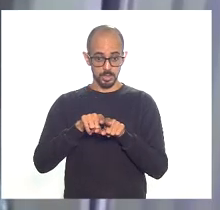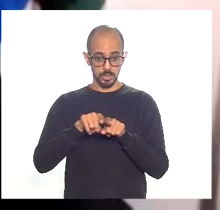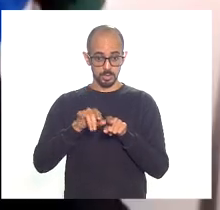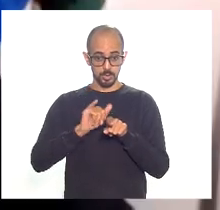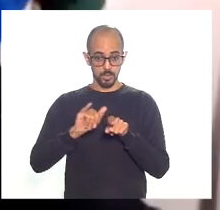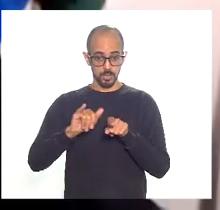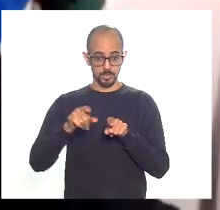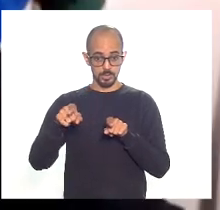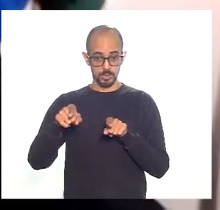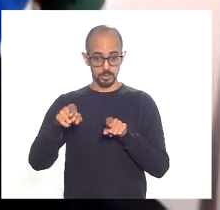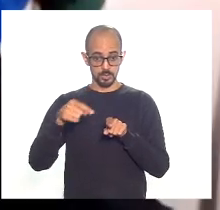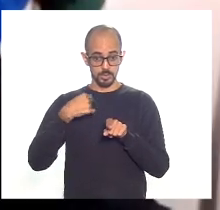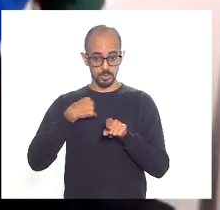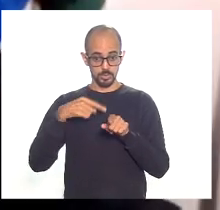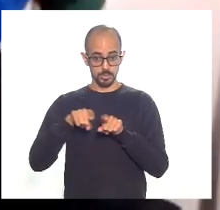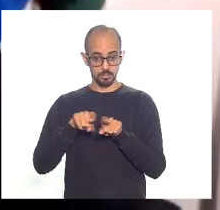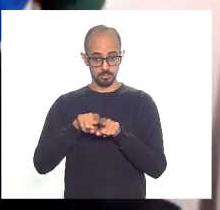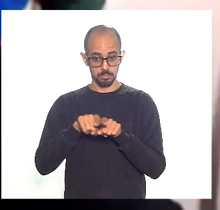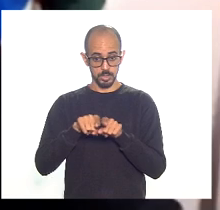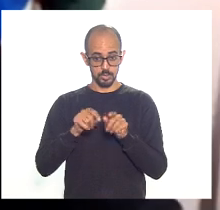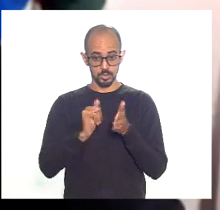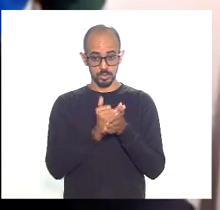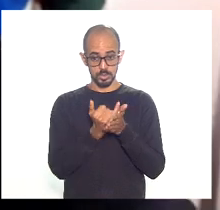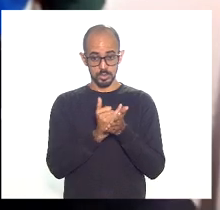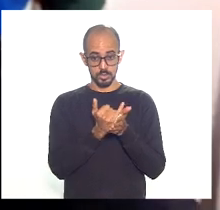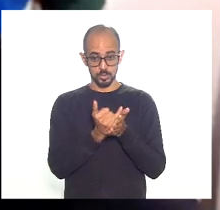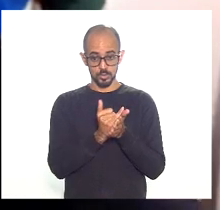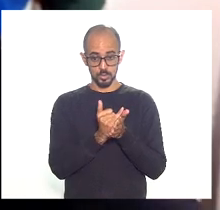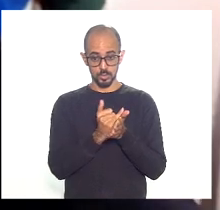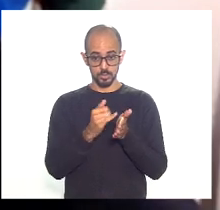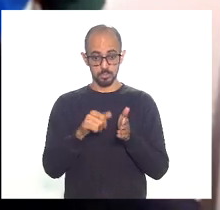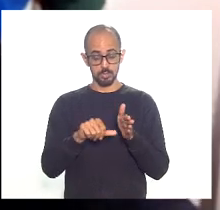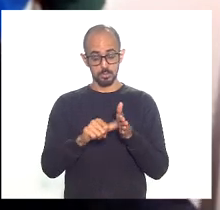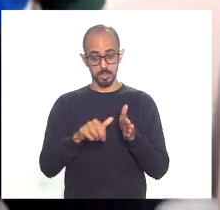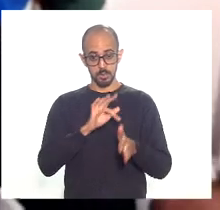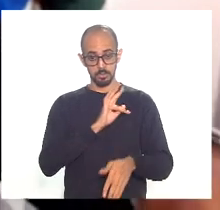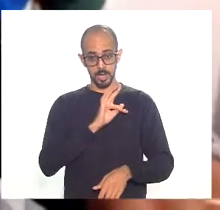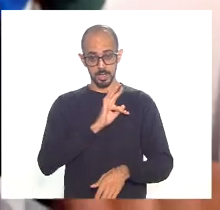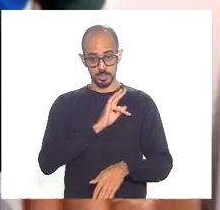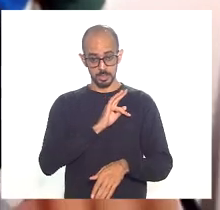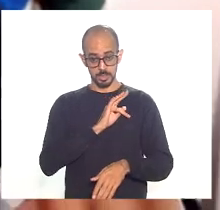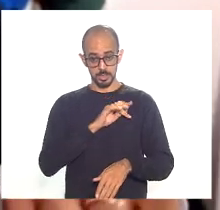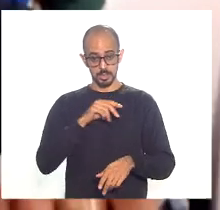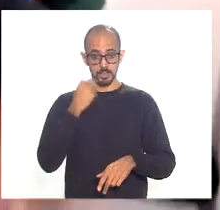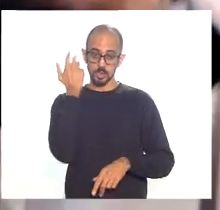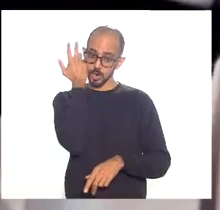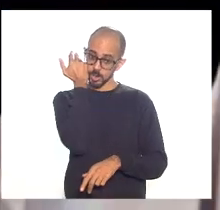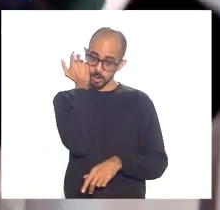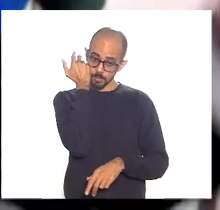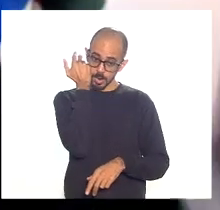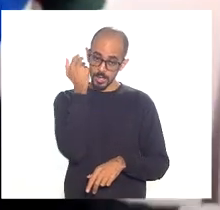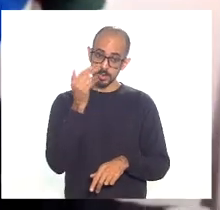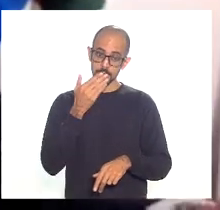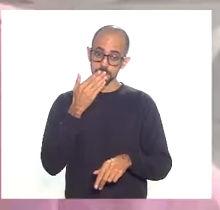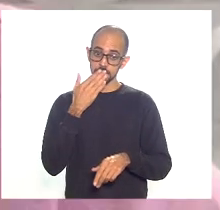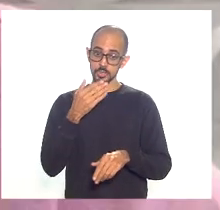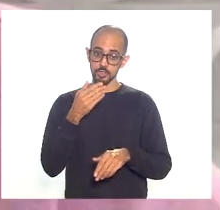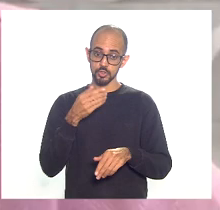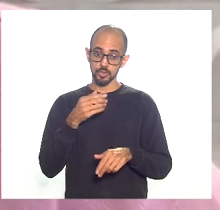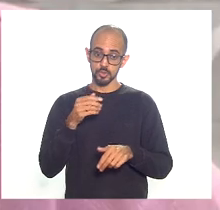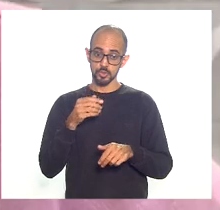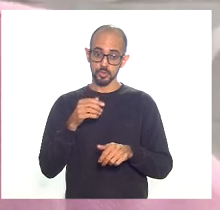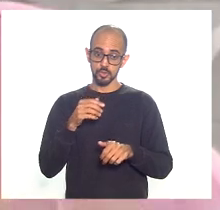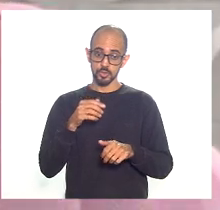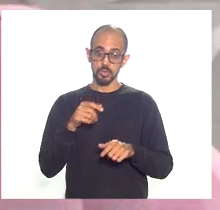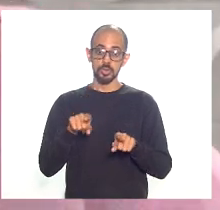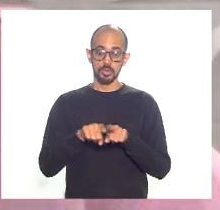hora. Eu vou ler, tá, vou ler aqui, deixa eu terminar, deputada. Claro, na verdade, a deputada claro. Marta Rocha e o deputado Eliomar também pediu foi inscrição no expediente final,